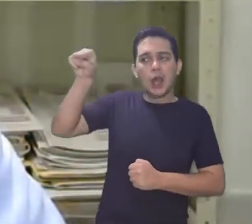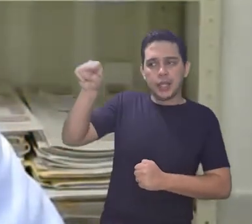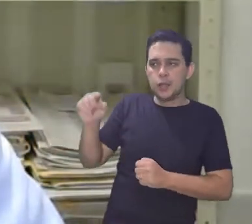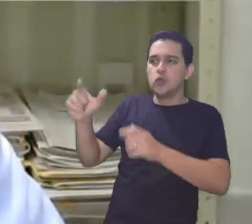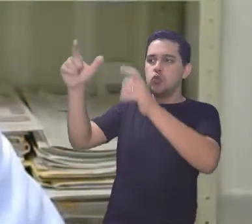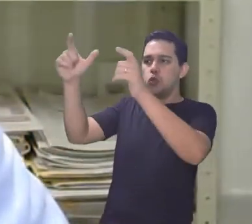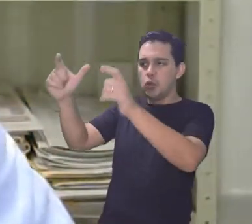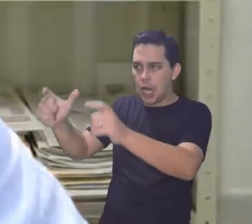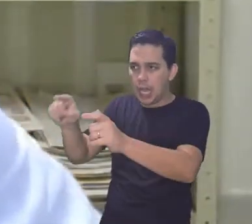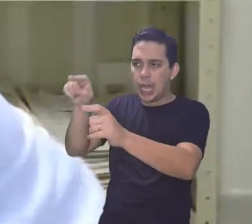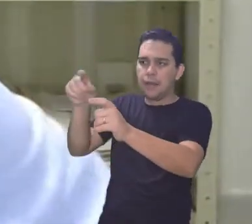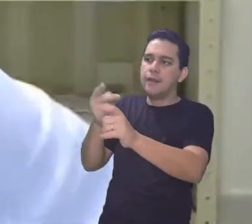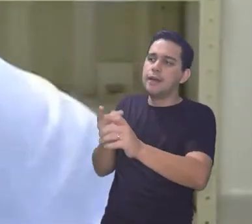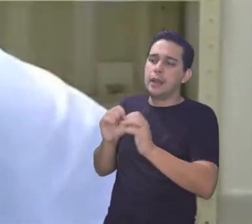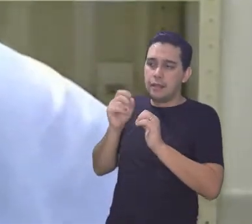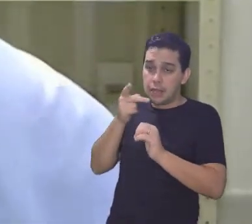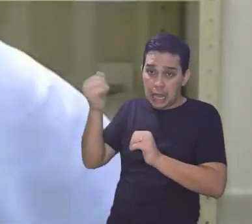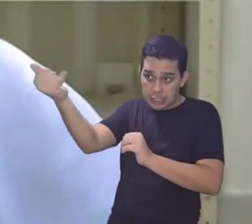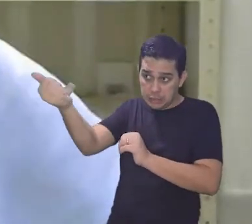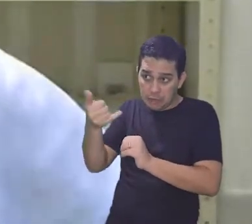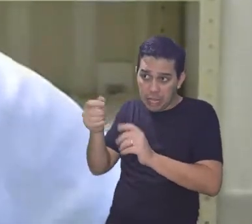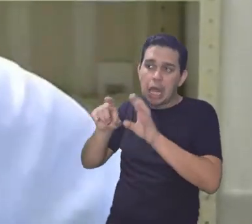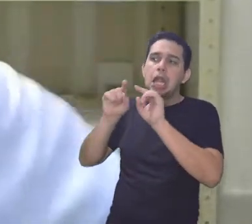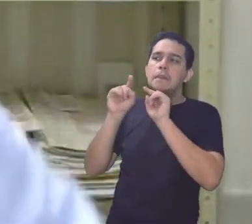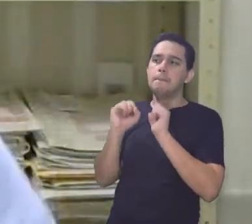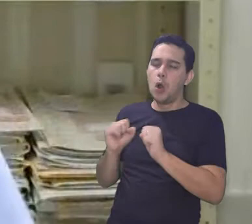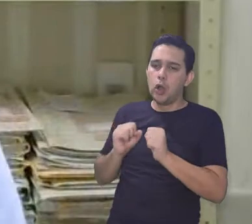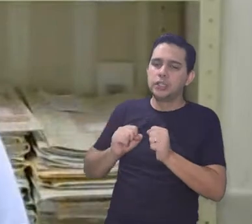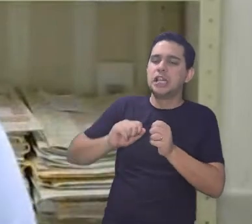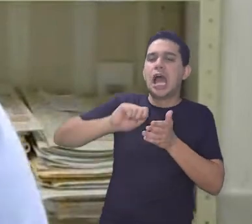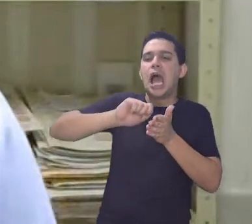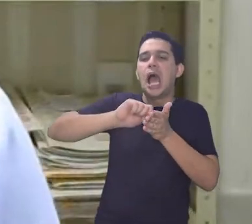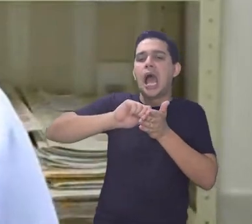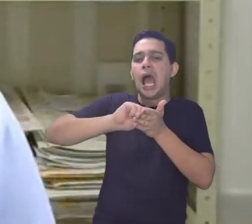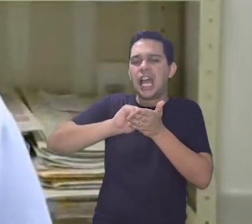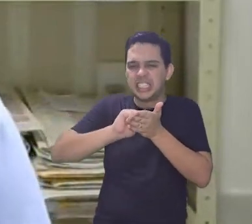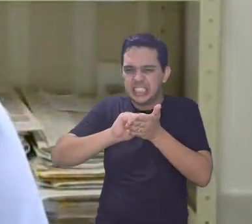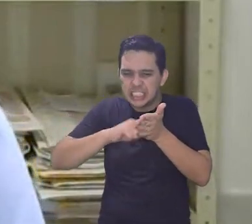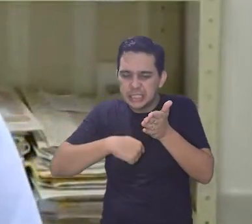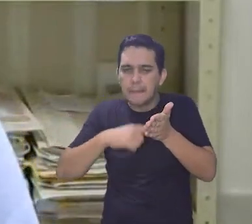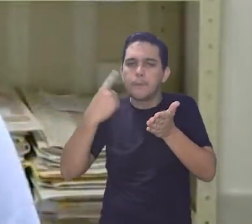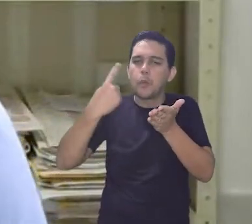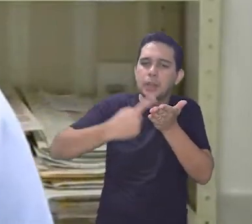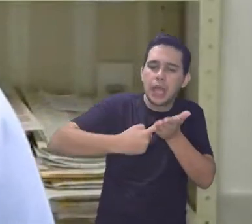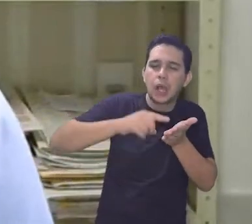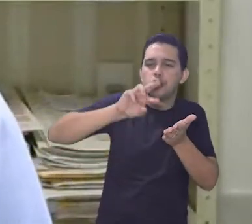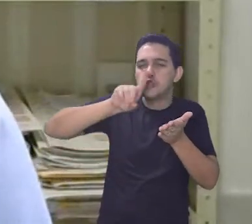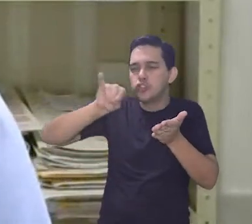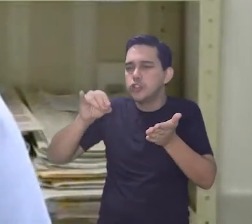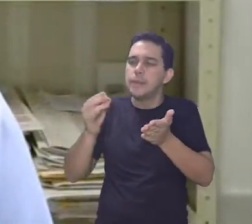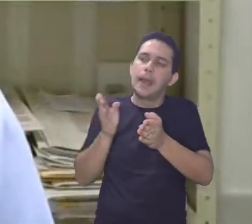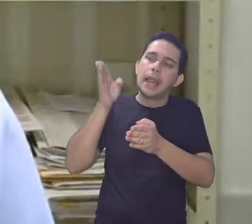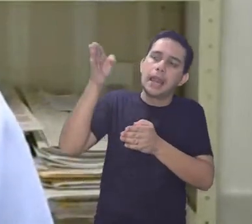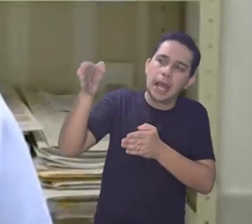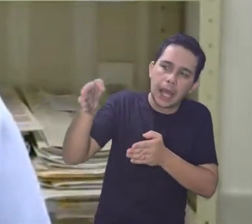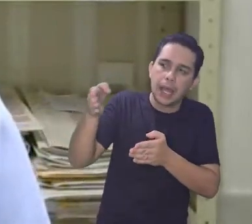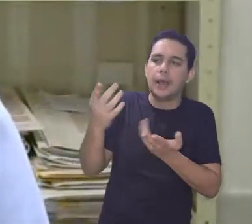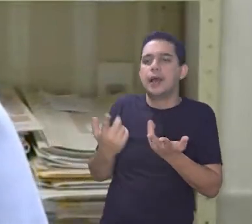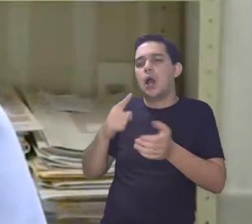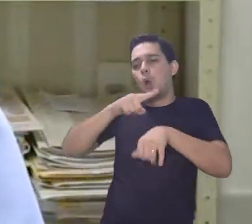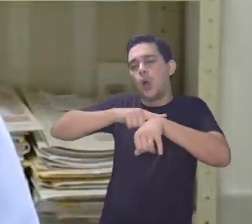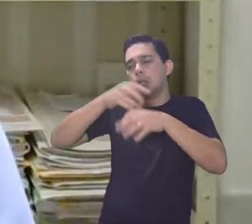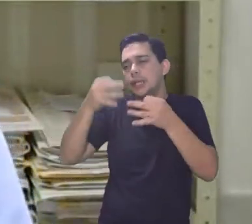de um agendamento, mas esse agendamento não atende à demanda, e a pessoa indo e tendo uma